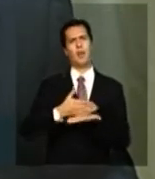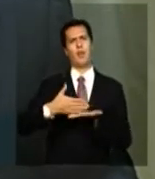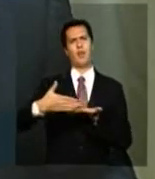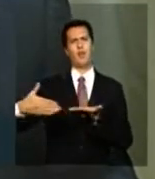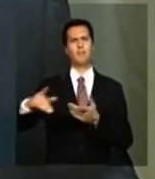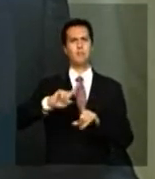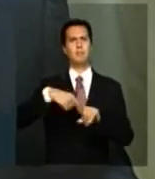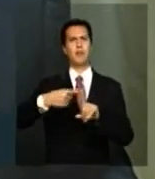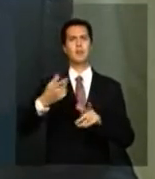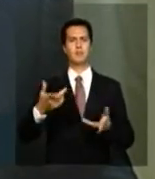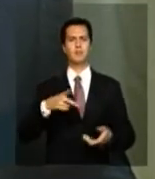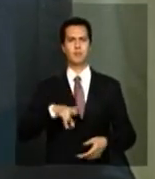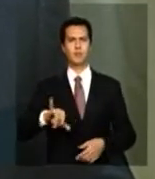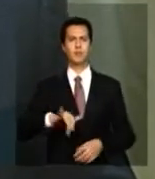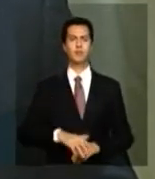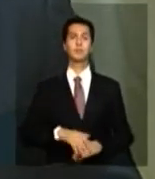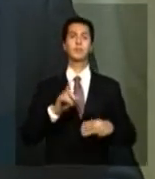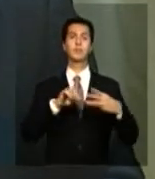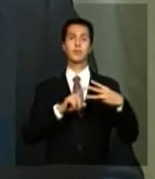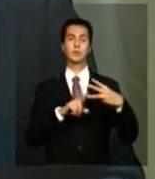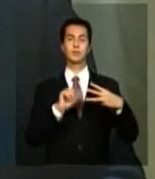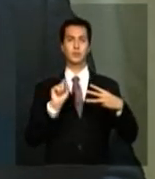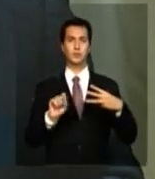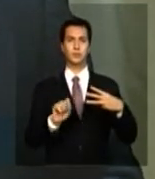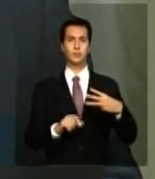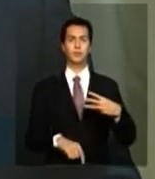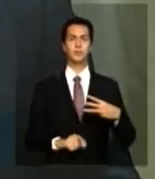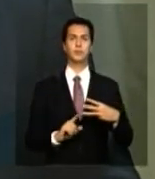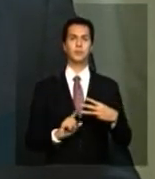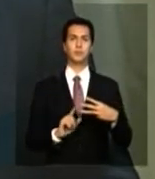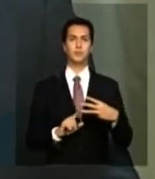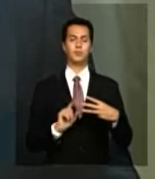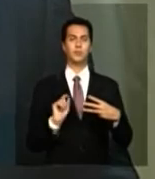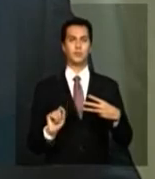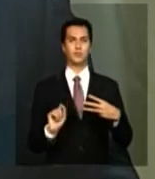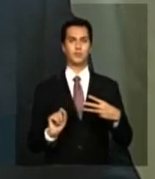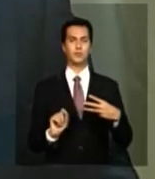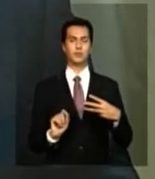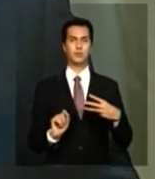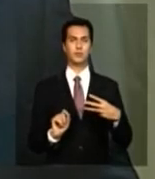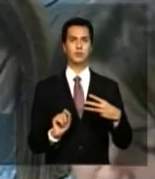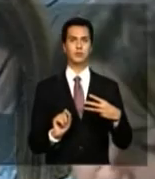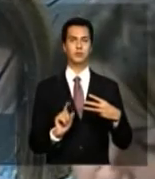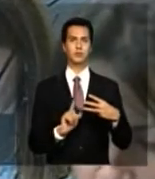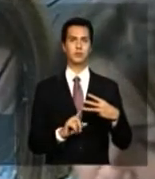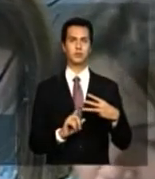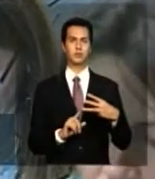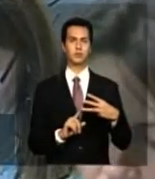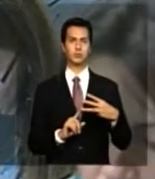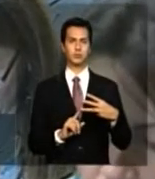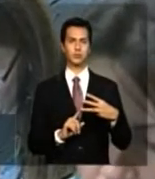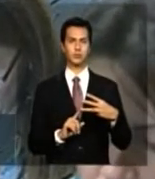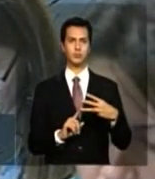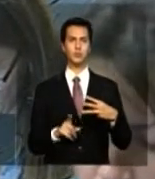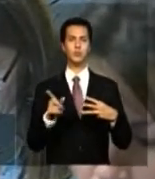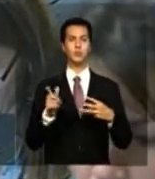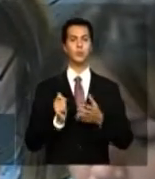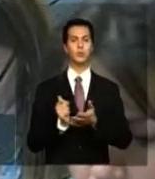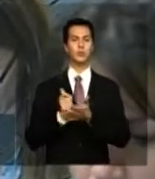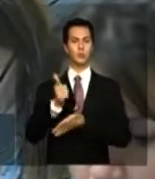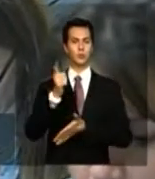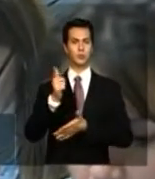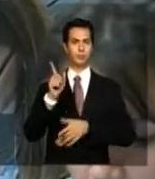parcelas terceiro lugar reduzir a entrada para aquisição do